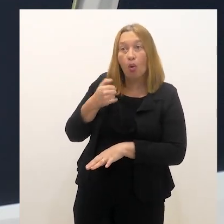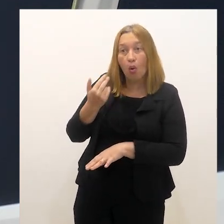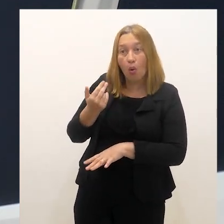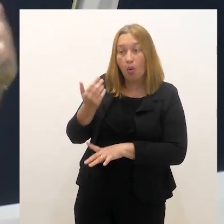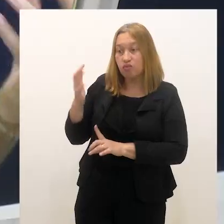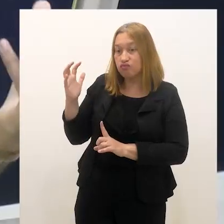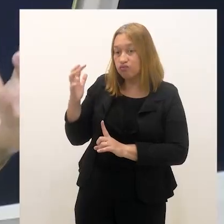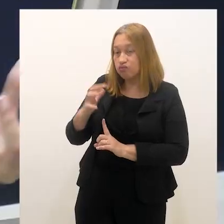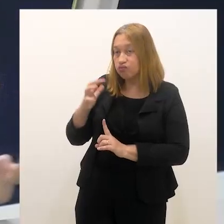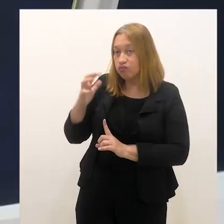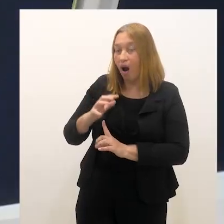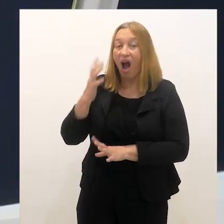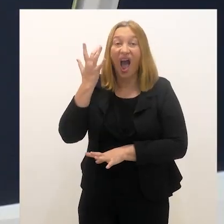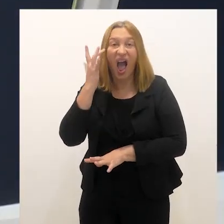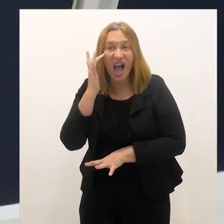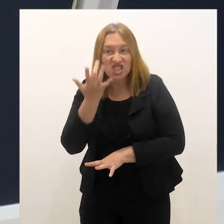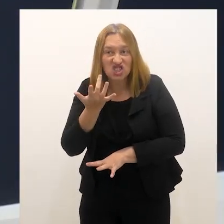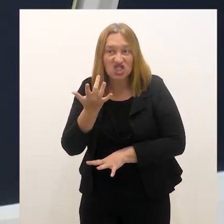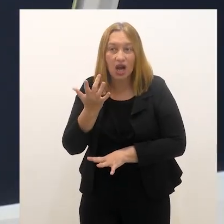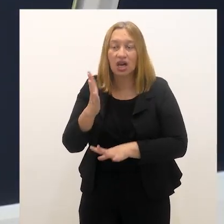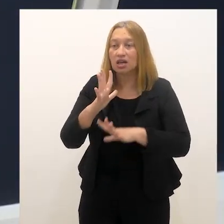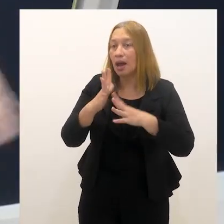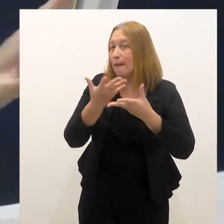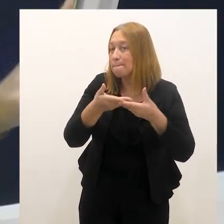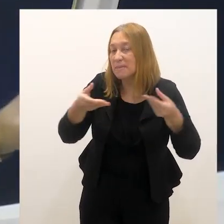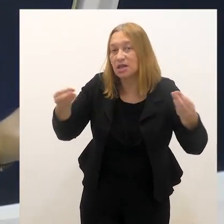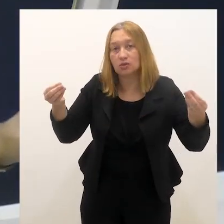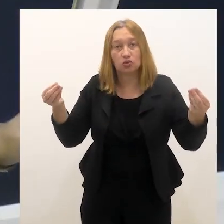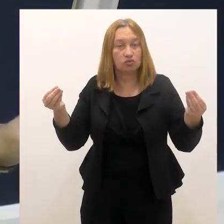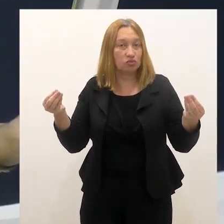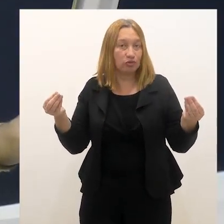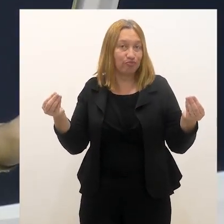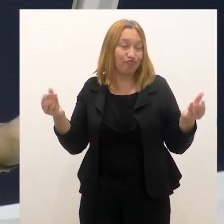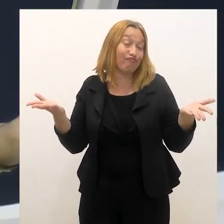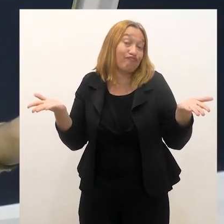ou são induzidas a achar que já se perderam.